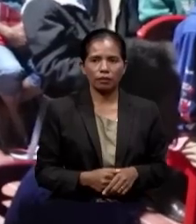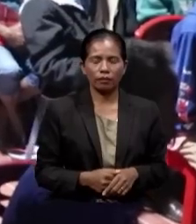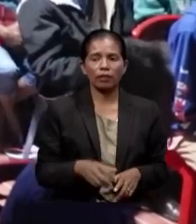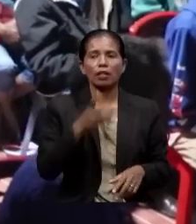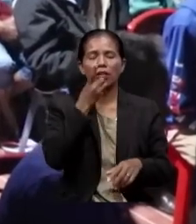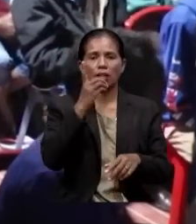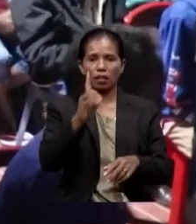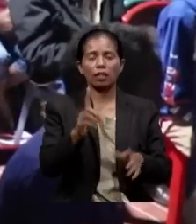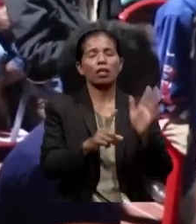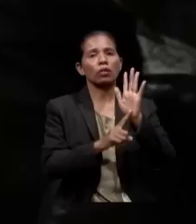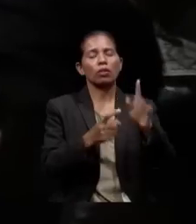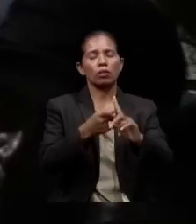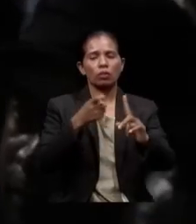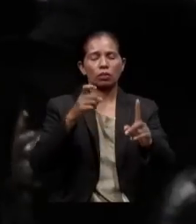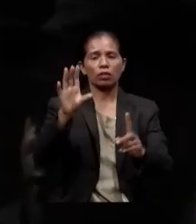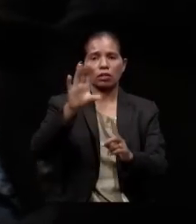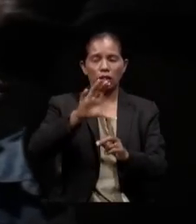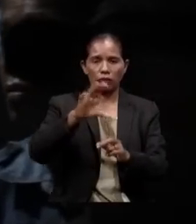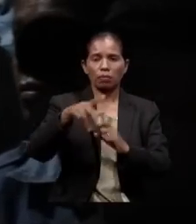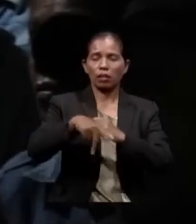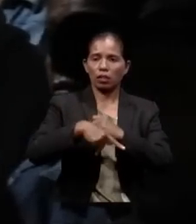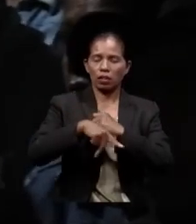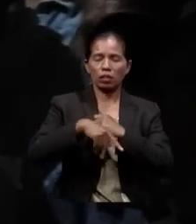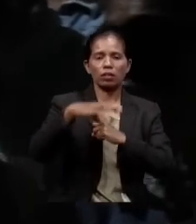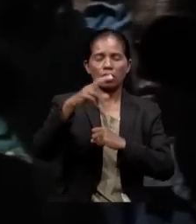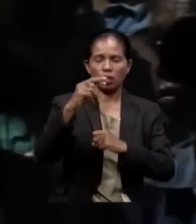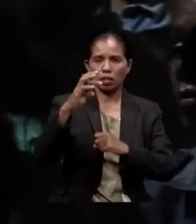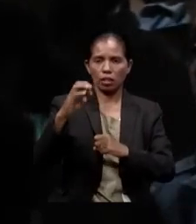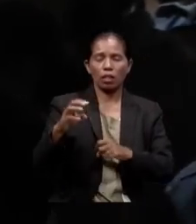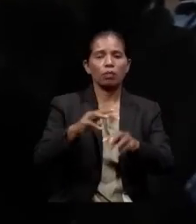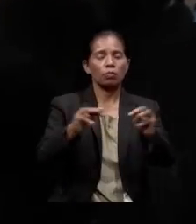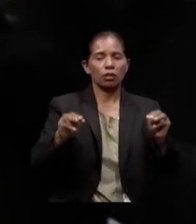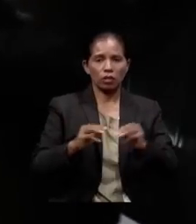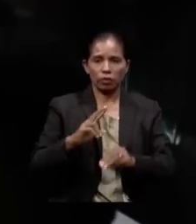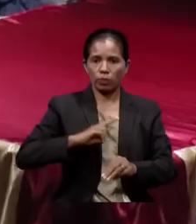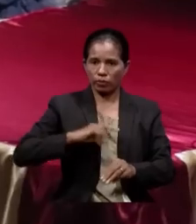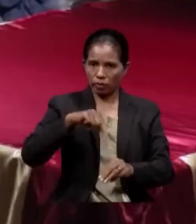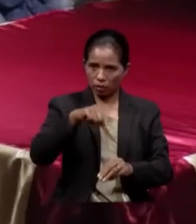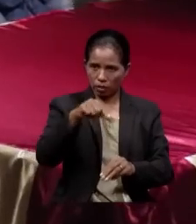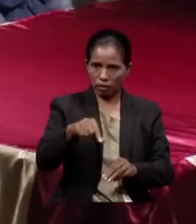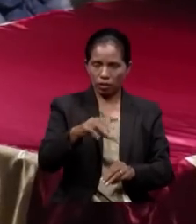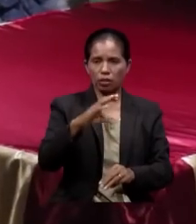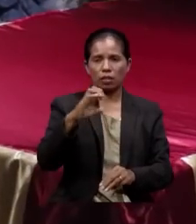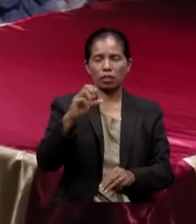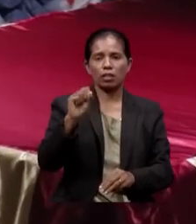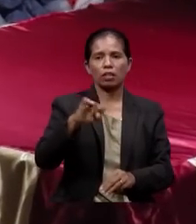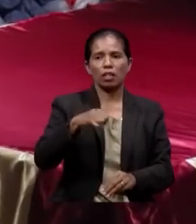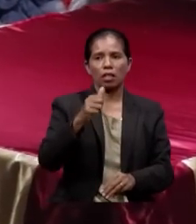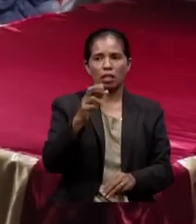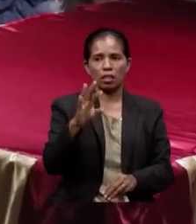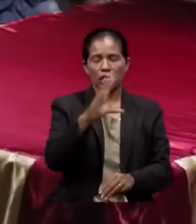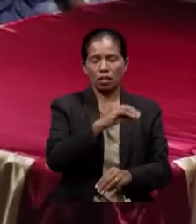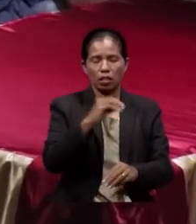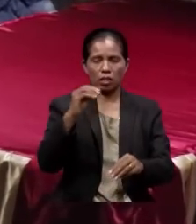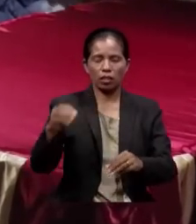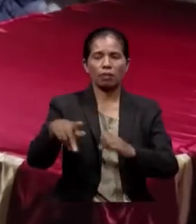Declaração né, hato usi coordenador partido CNT, posto administrativo sul, município Viqueque, Cesário da Silva Marques e a